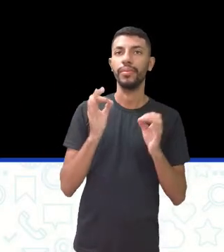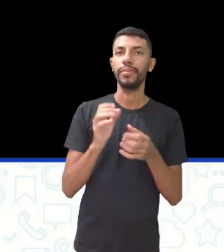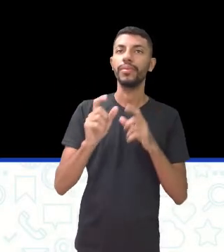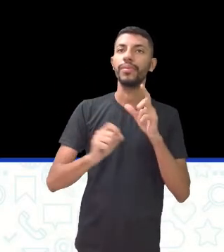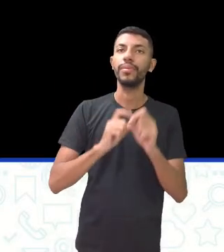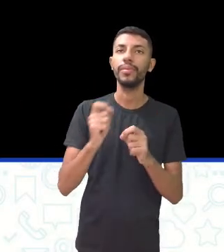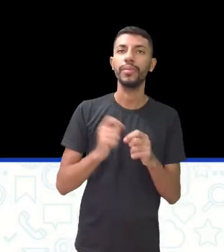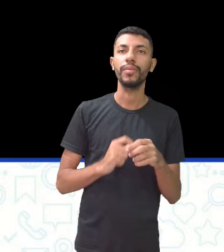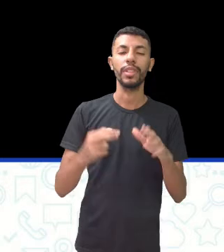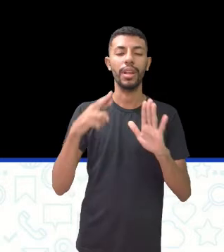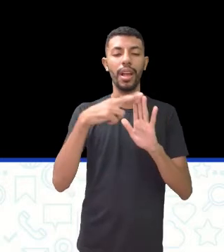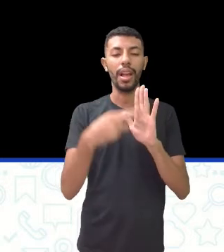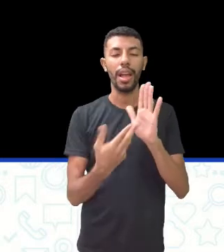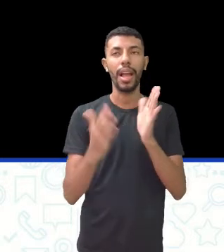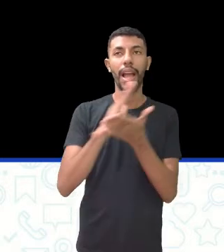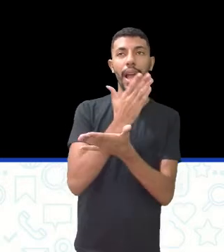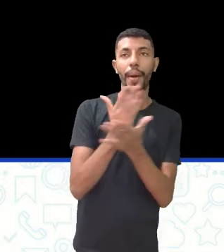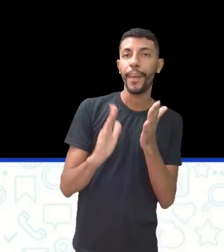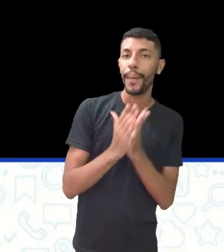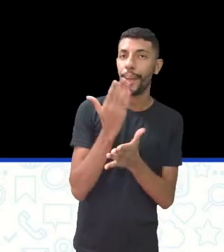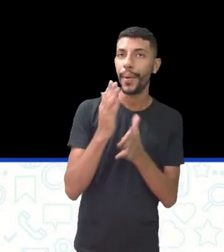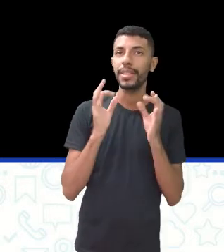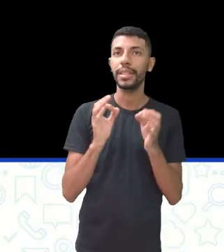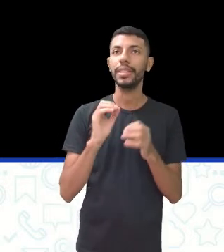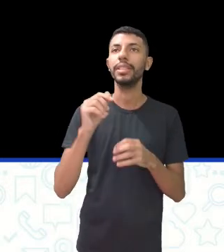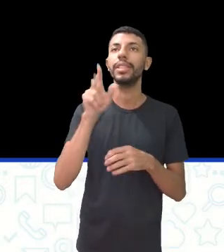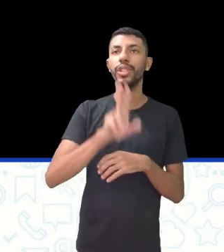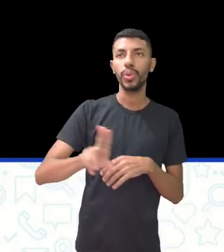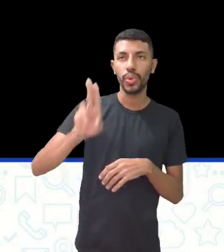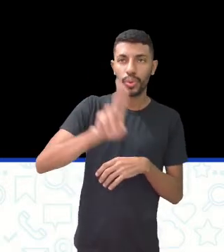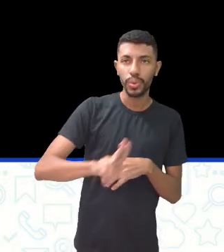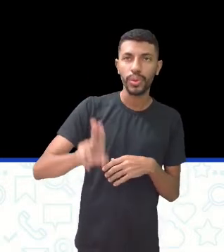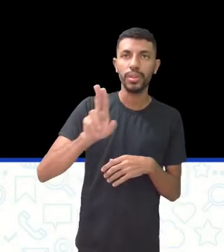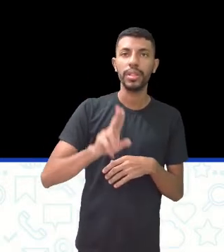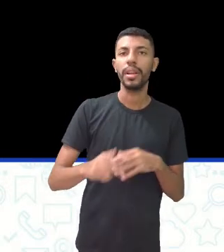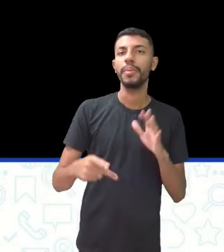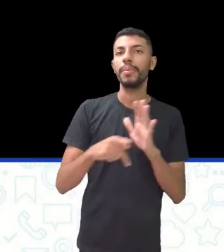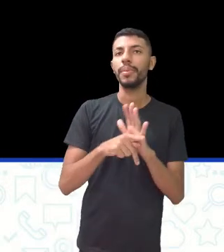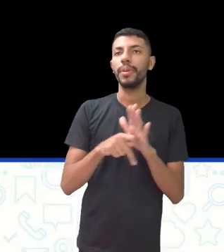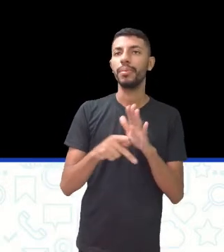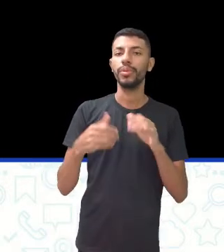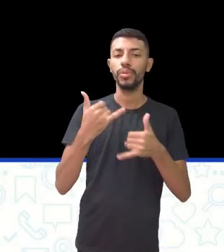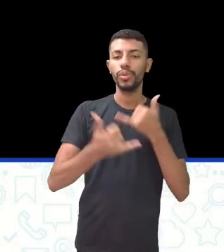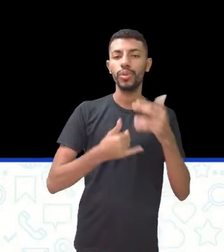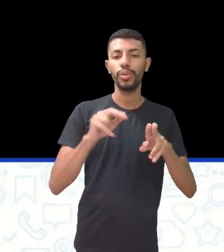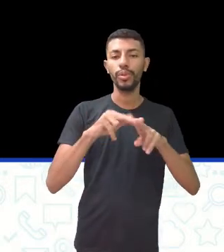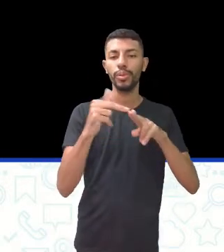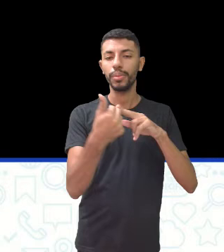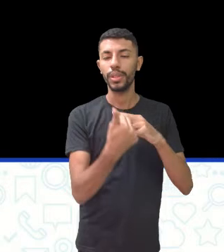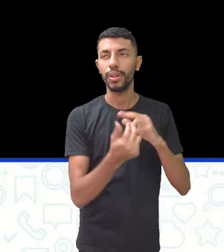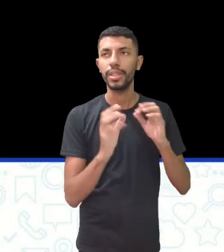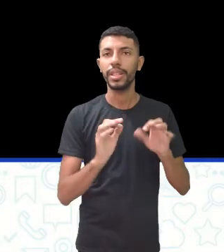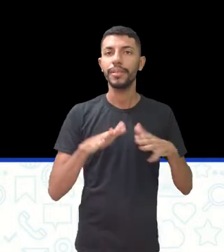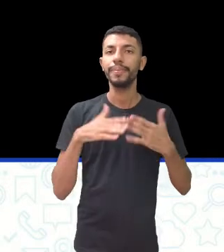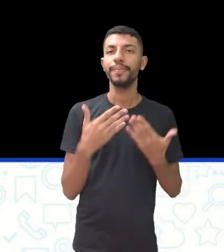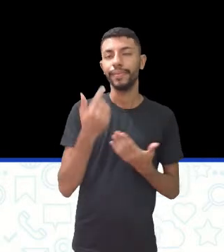uma das regras, né? Algumas regrinhas que são utilizadas no jogo do dominó. Então, normalmente, em partidas